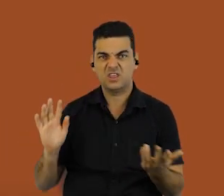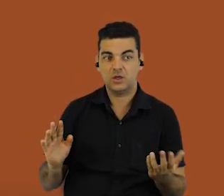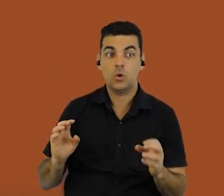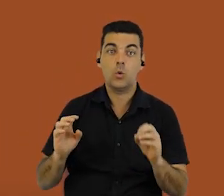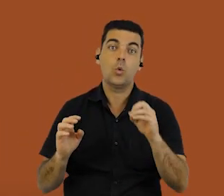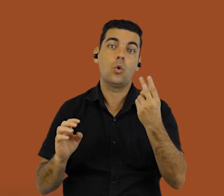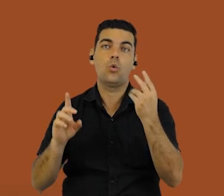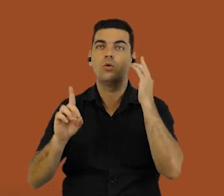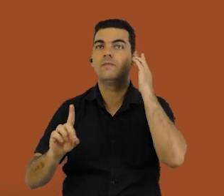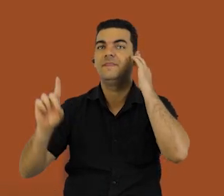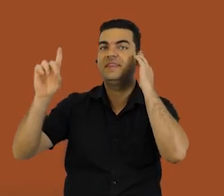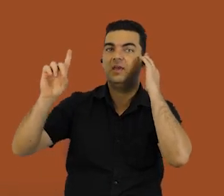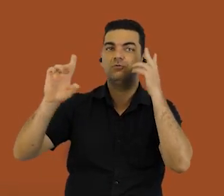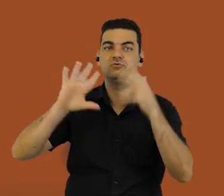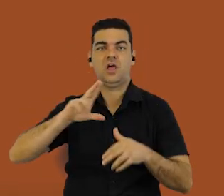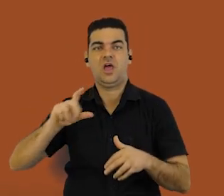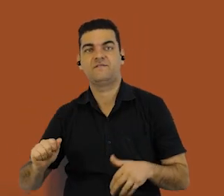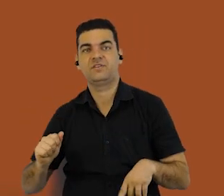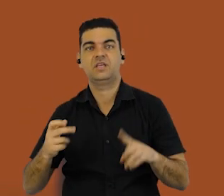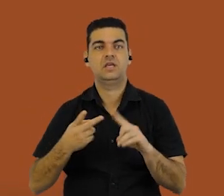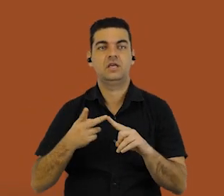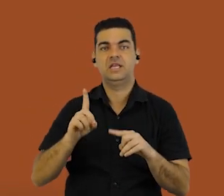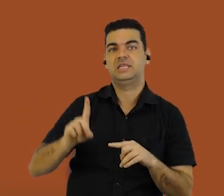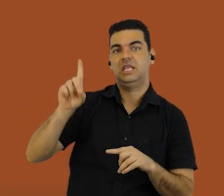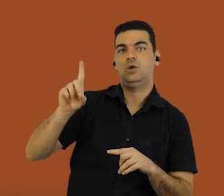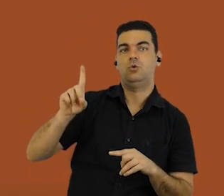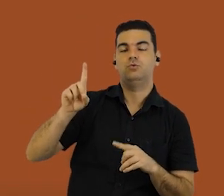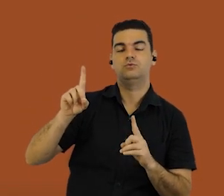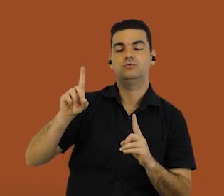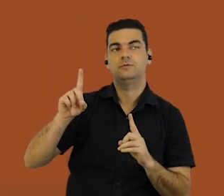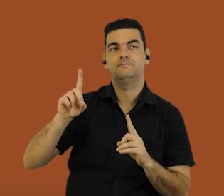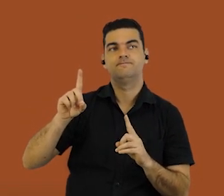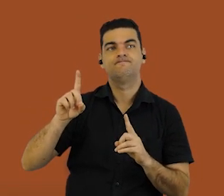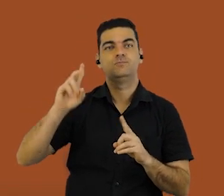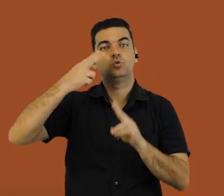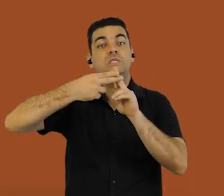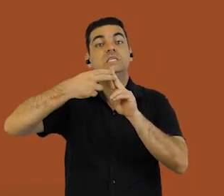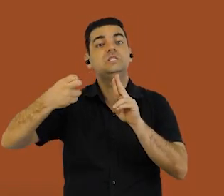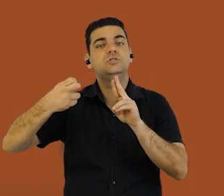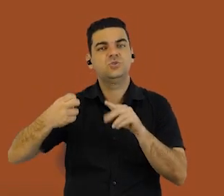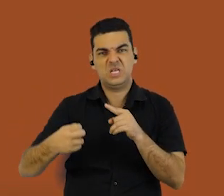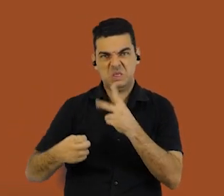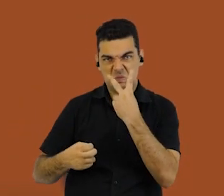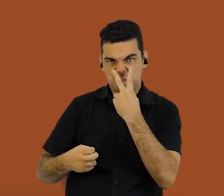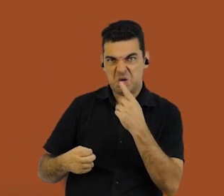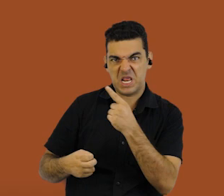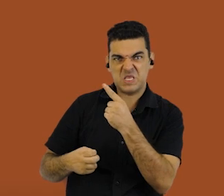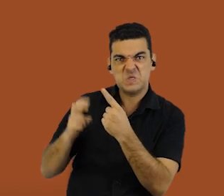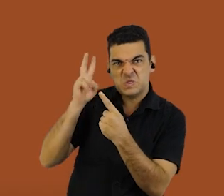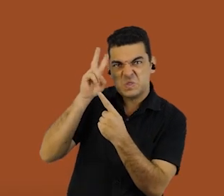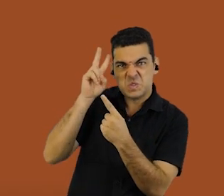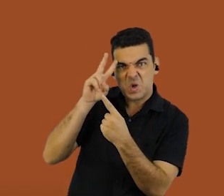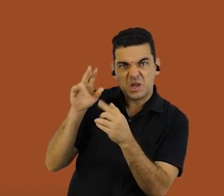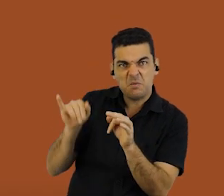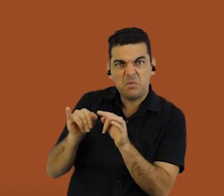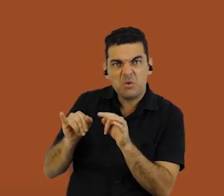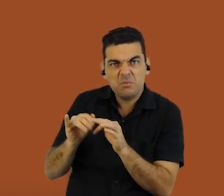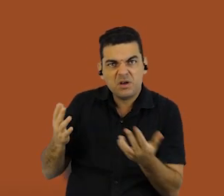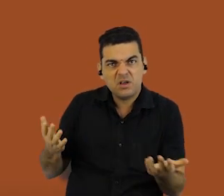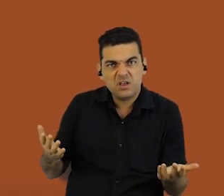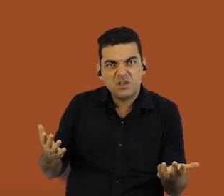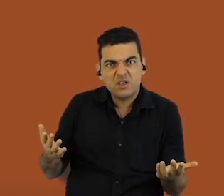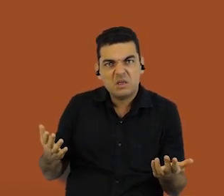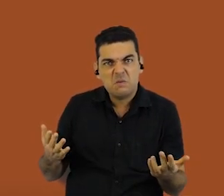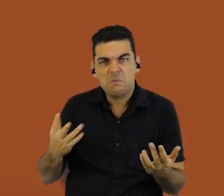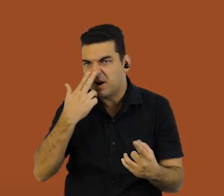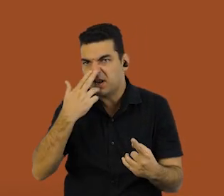que os deuses dos povos africanos e dos povos indígenas são considerados